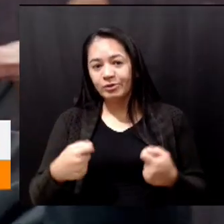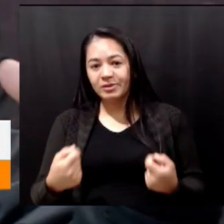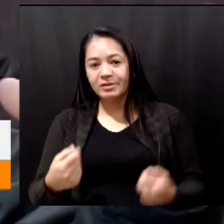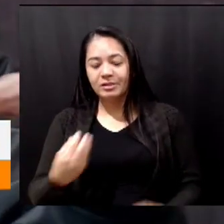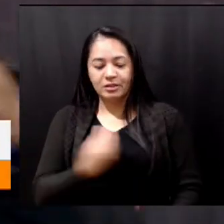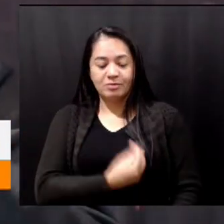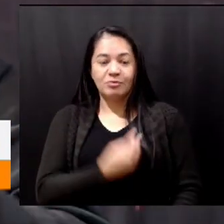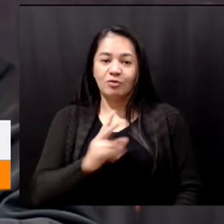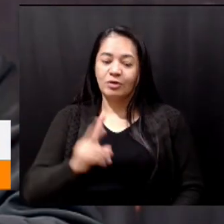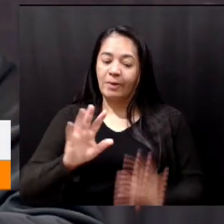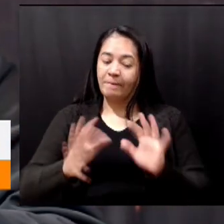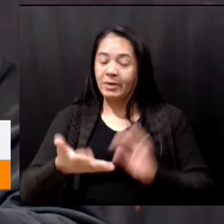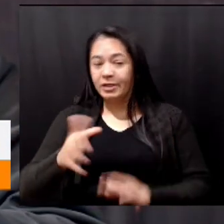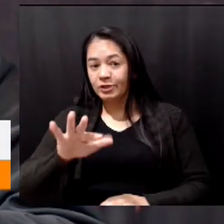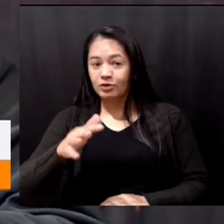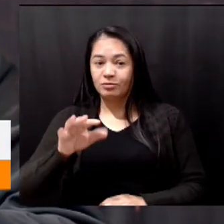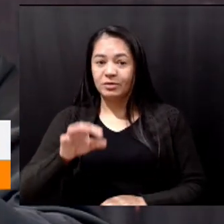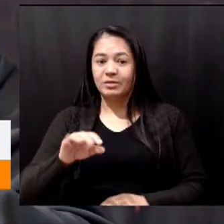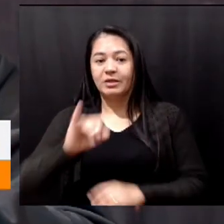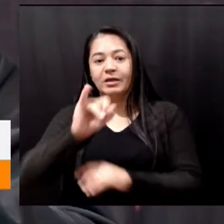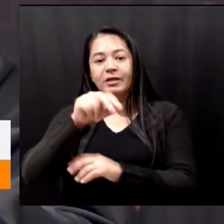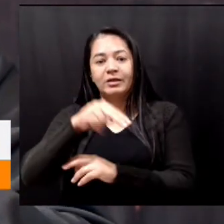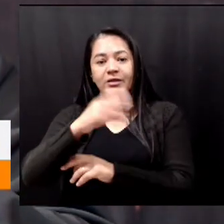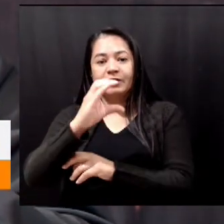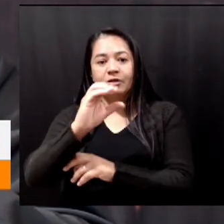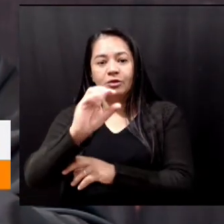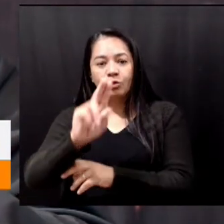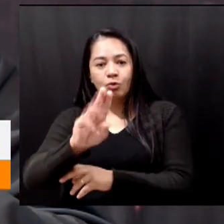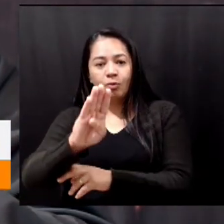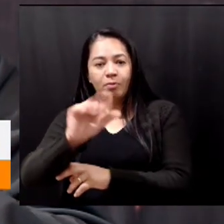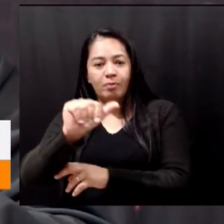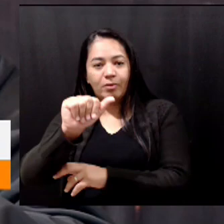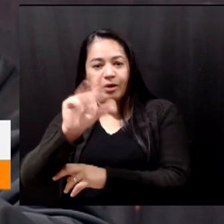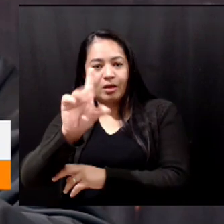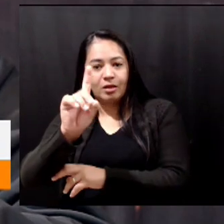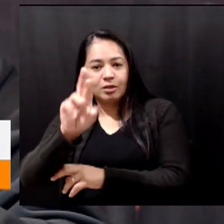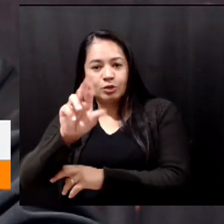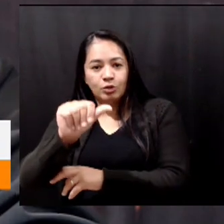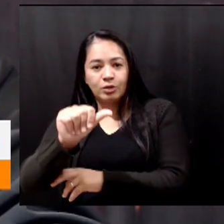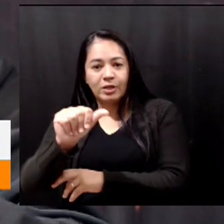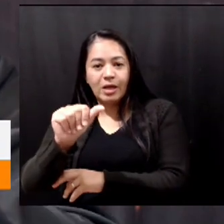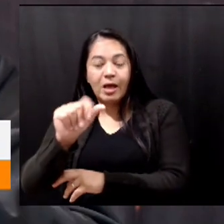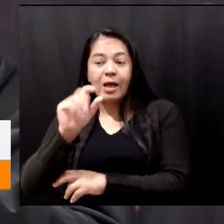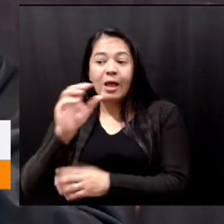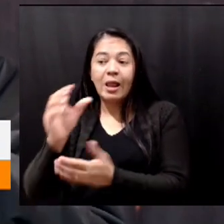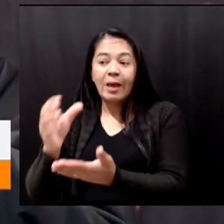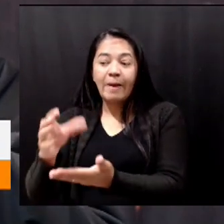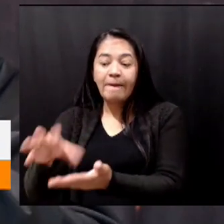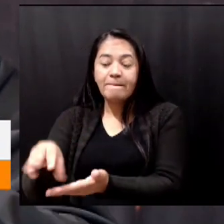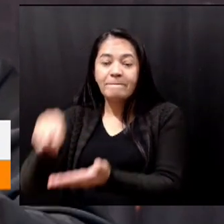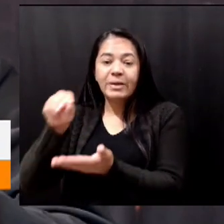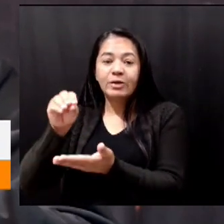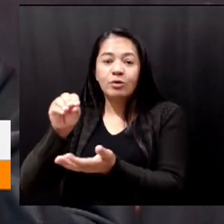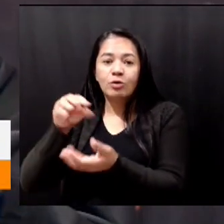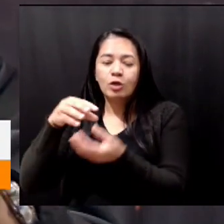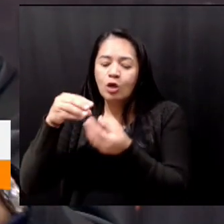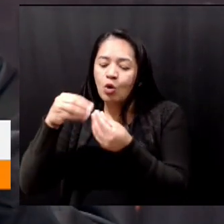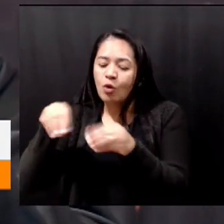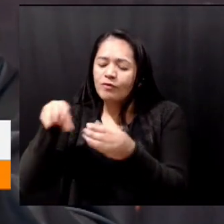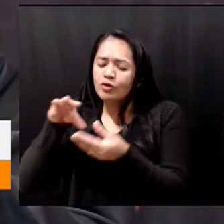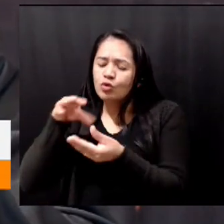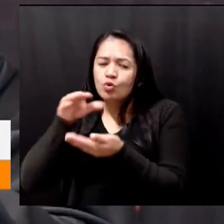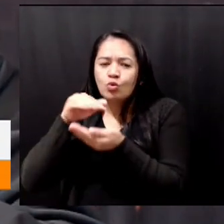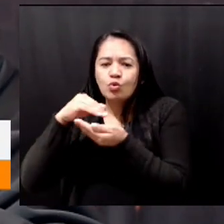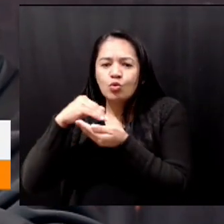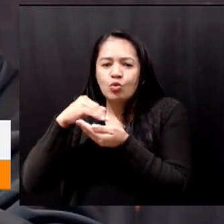coisa. A incubadora, ela pega o ovinho, super frágil, ainda não tem certinho para onde